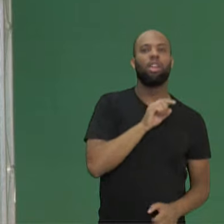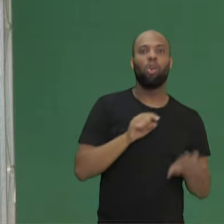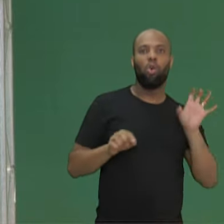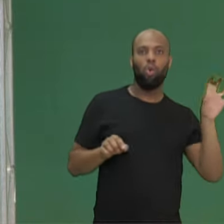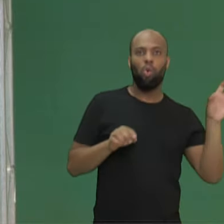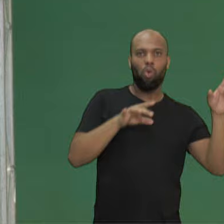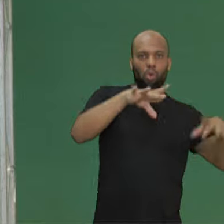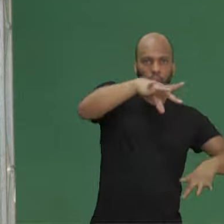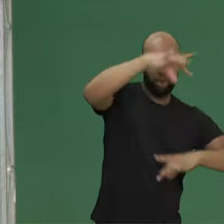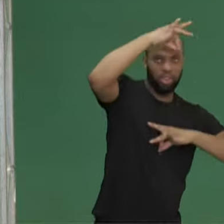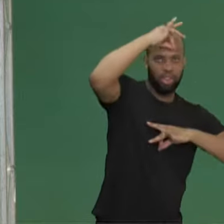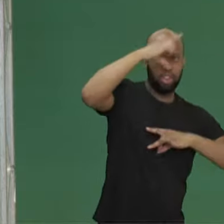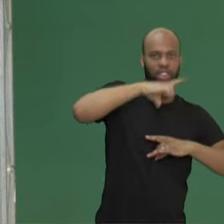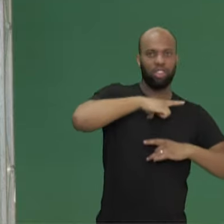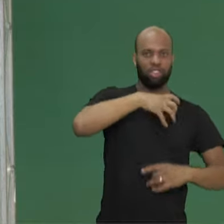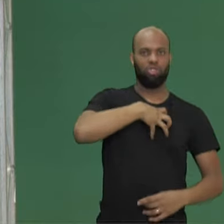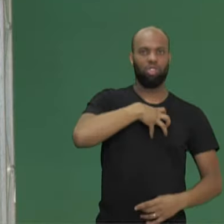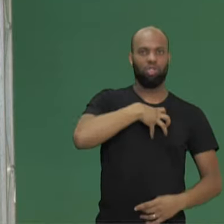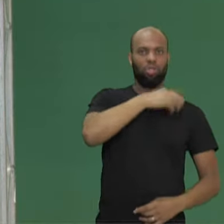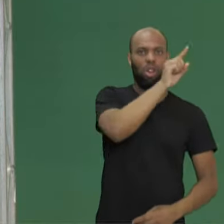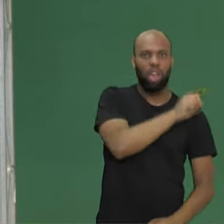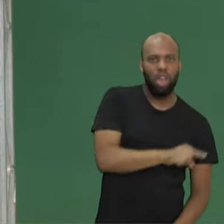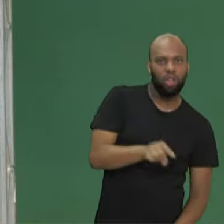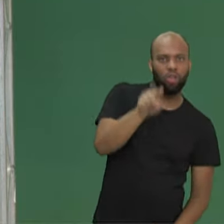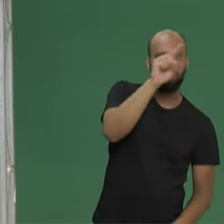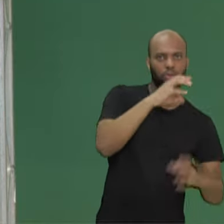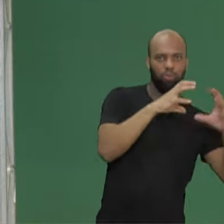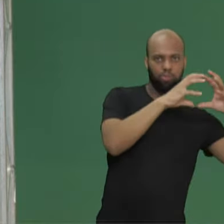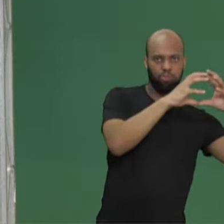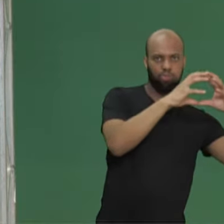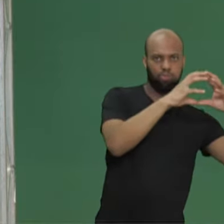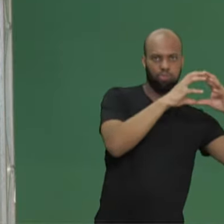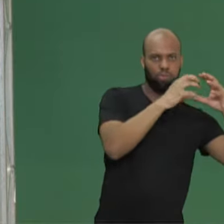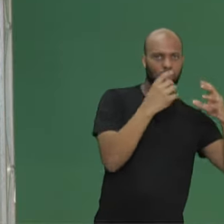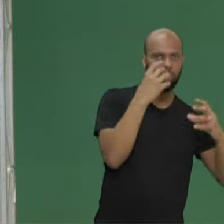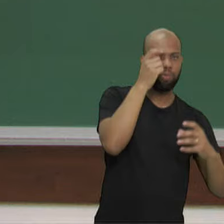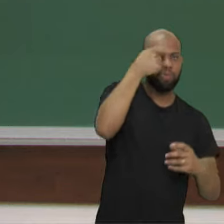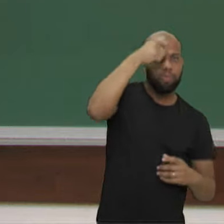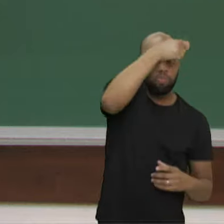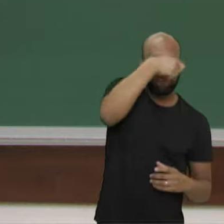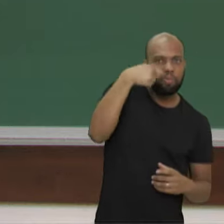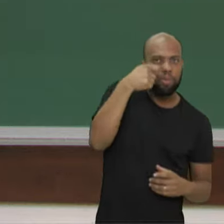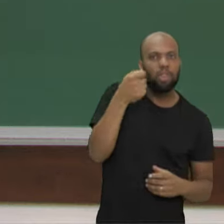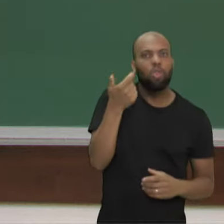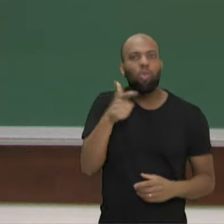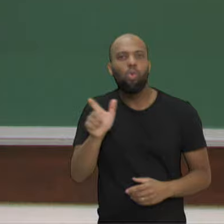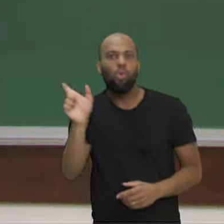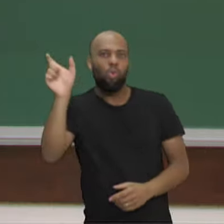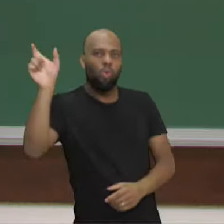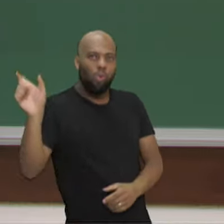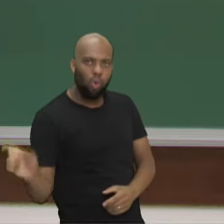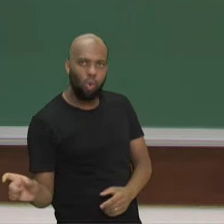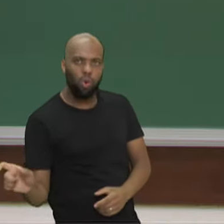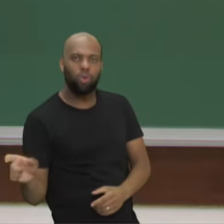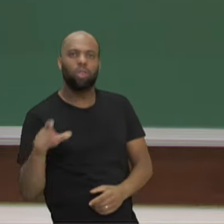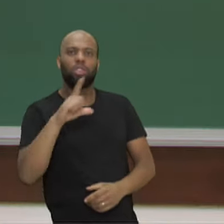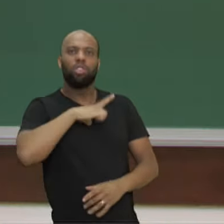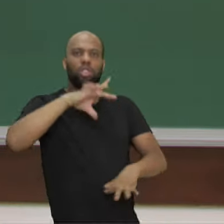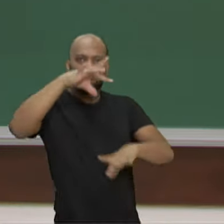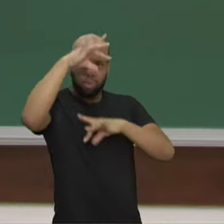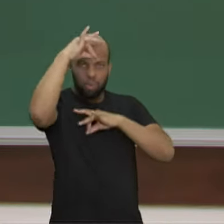Professora, nunca ia imaginar isso. Sim, porque quando os artistas criam, né, necessariamente nem tudo que eles